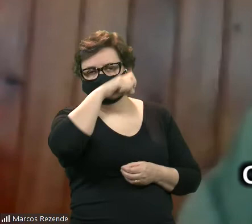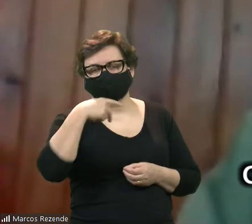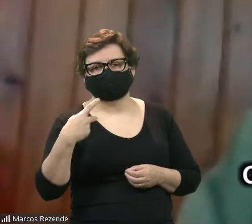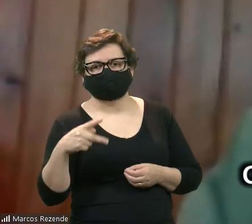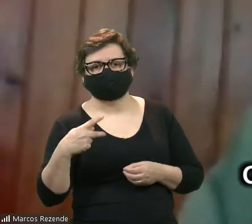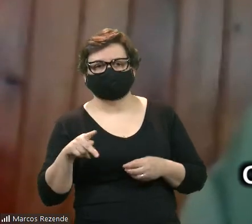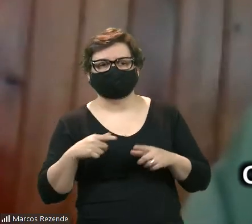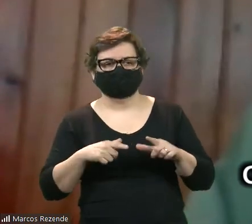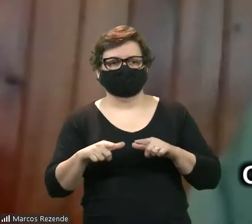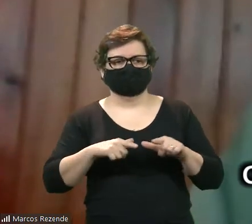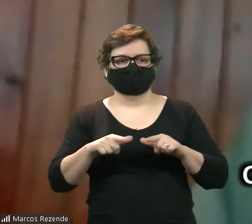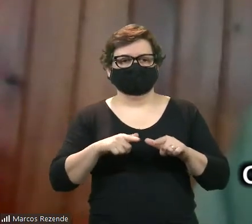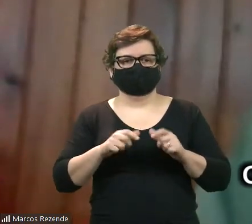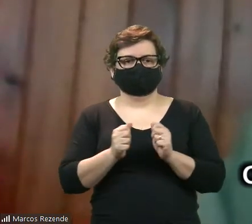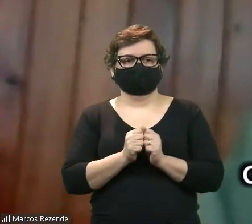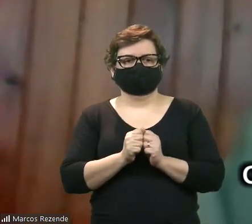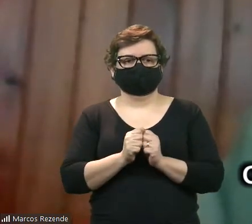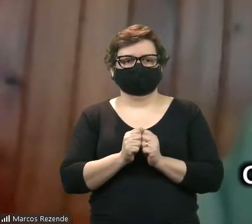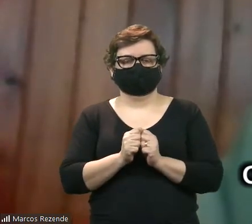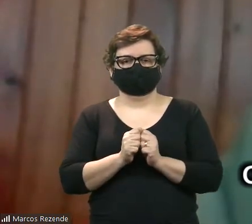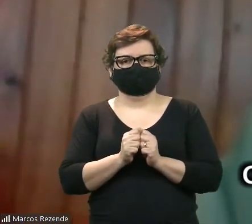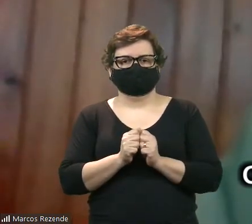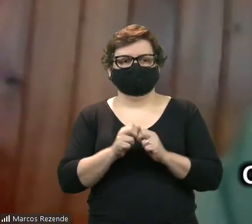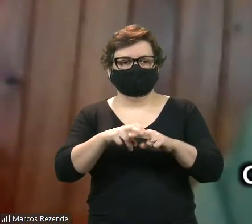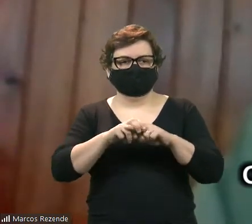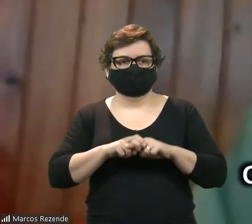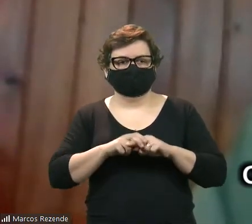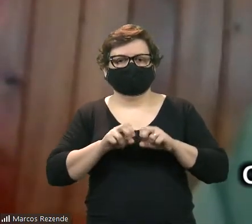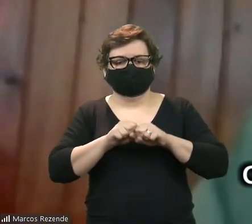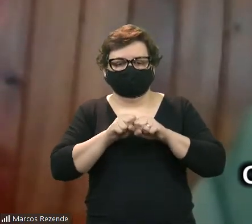atividade econômica com essa pandemia, e